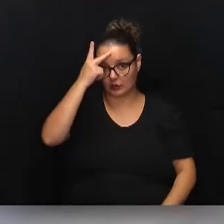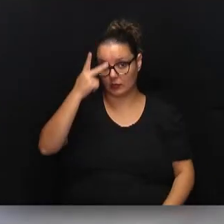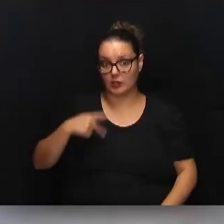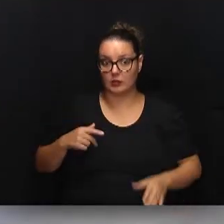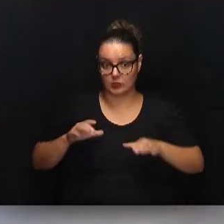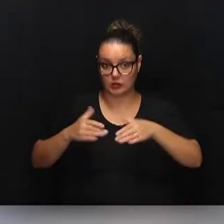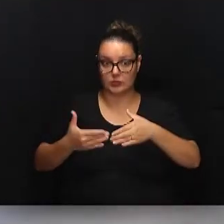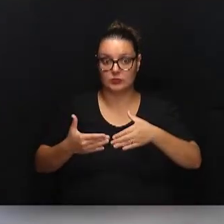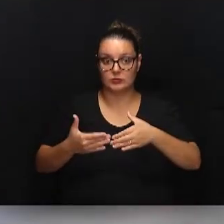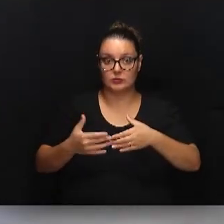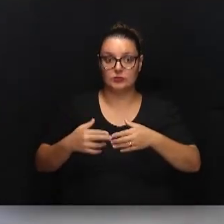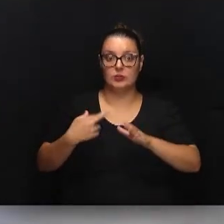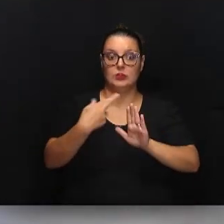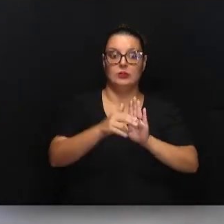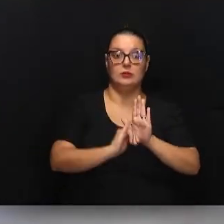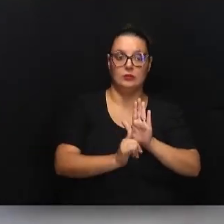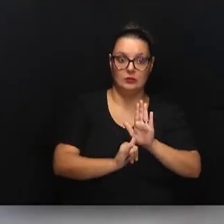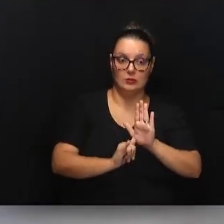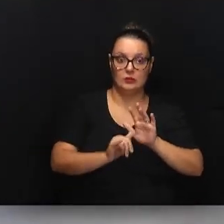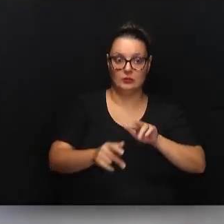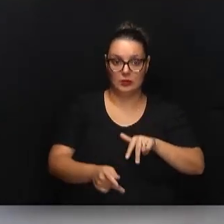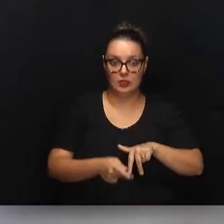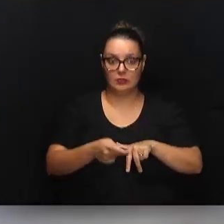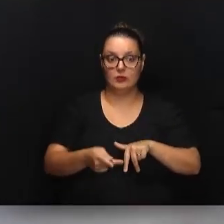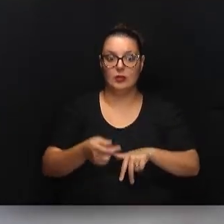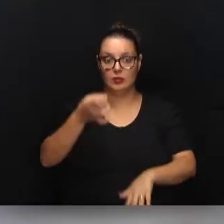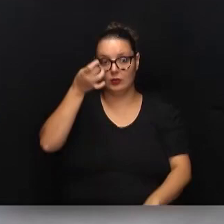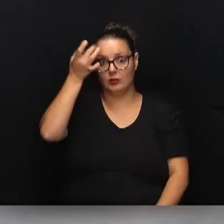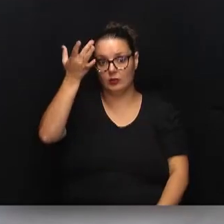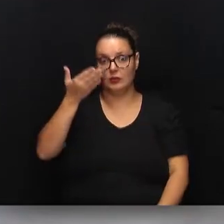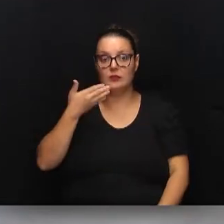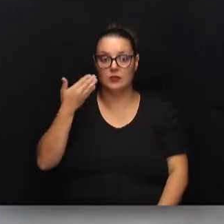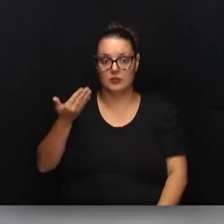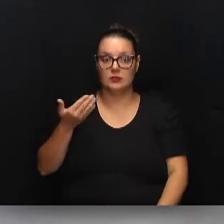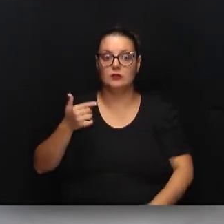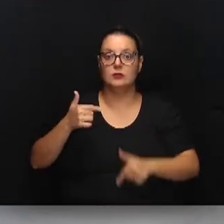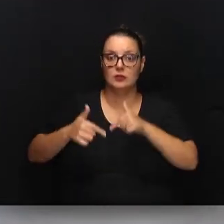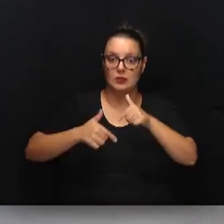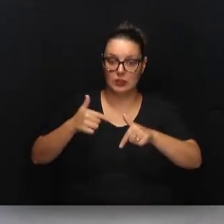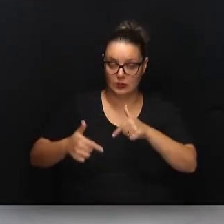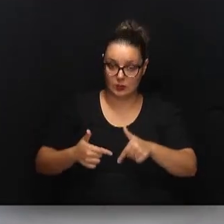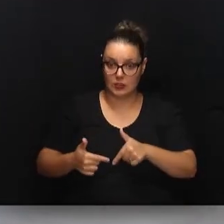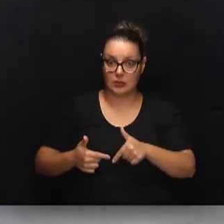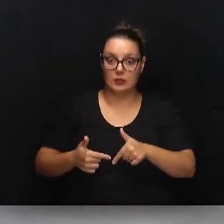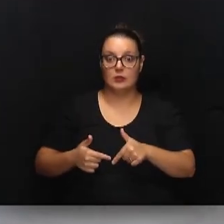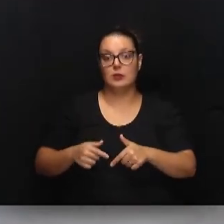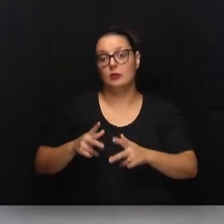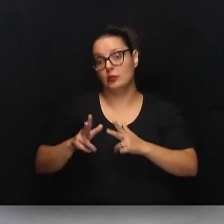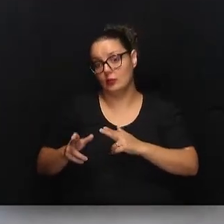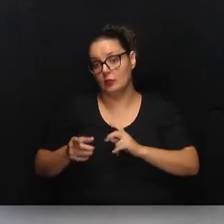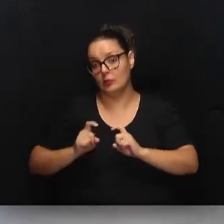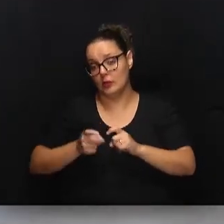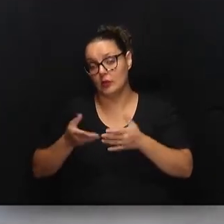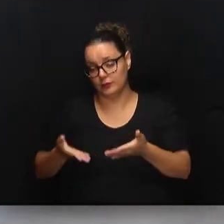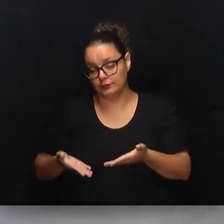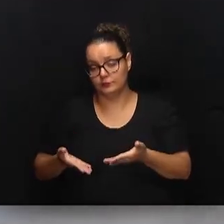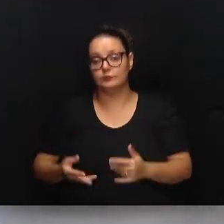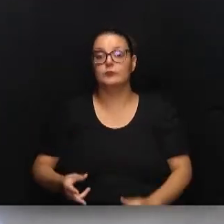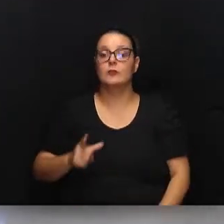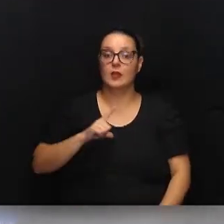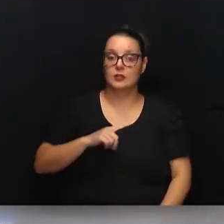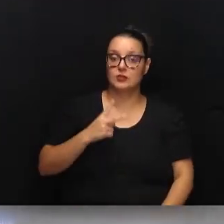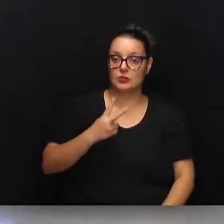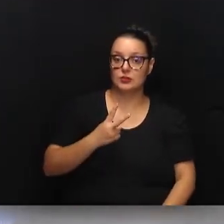já através dos seus relatores haviam se posicionado, o que facilita o trabalho numa reunião como essa. Já havia 2 projetos com